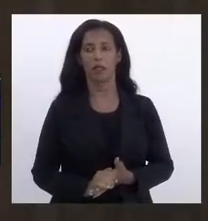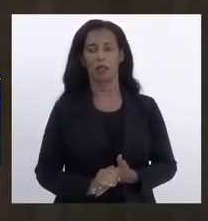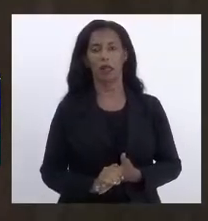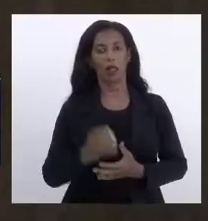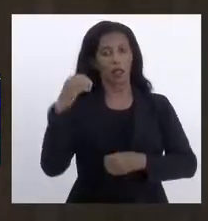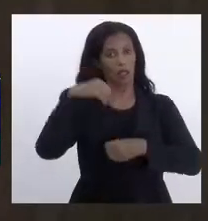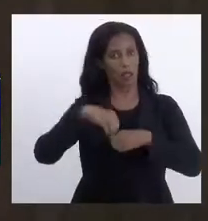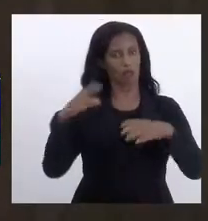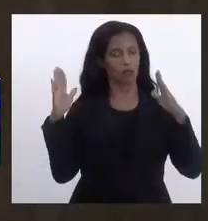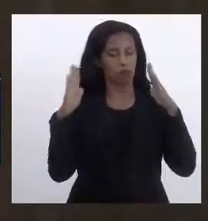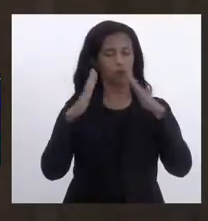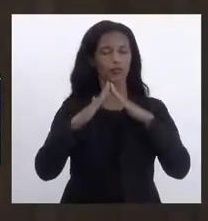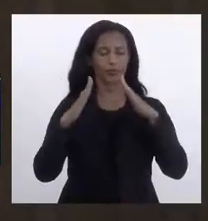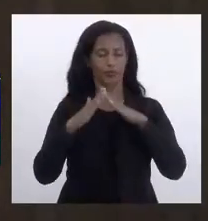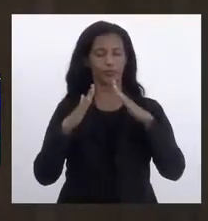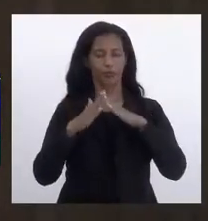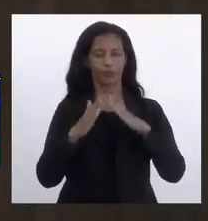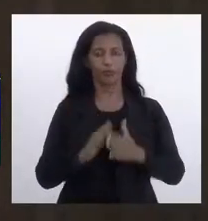domiciliar.